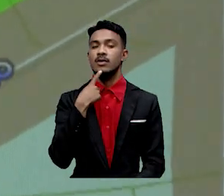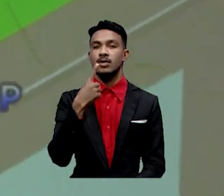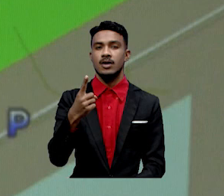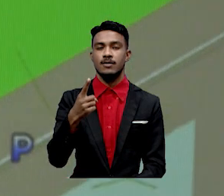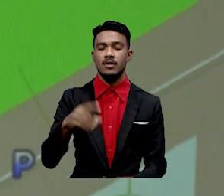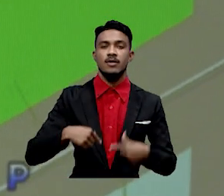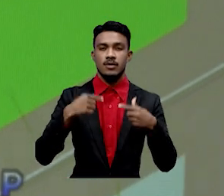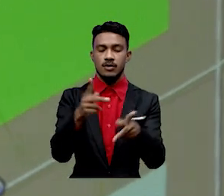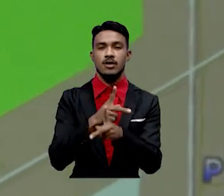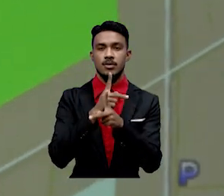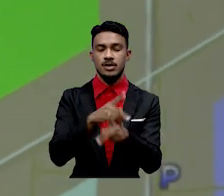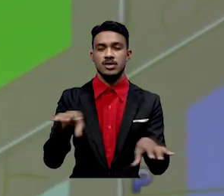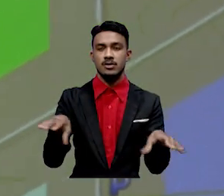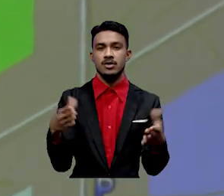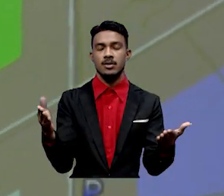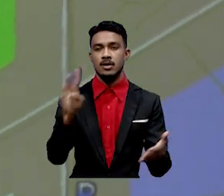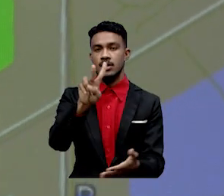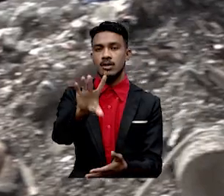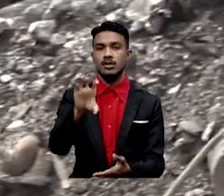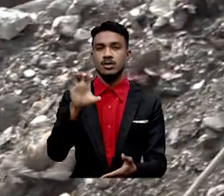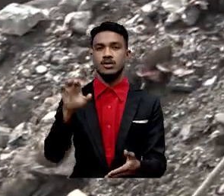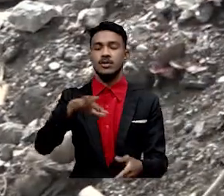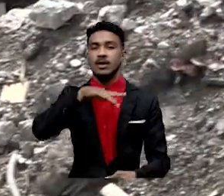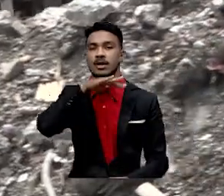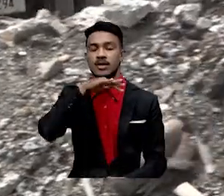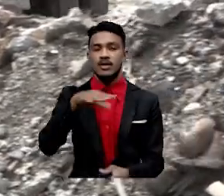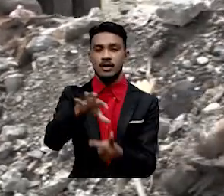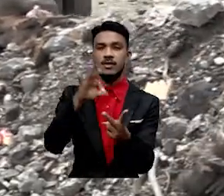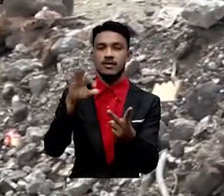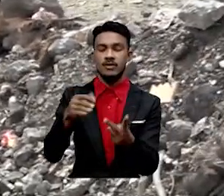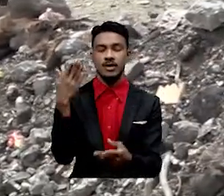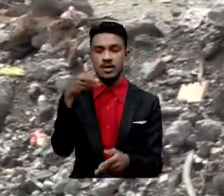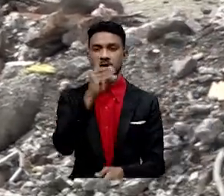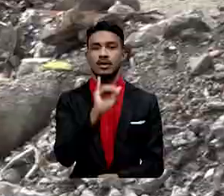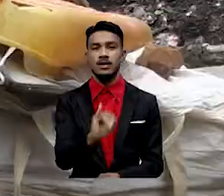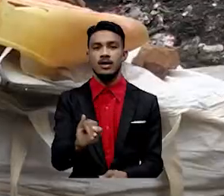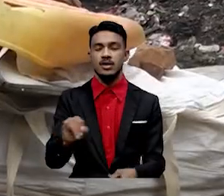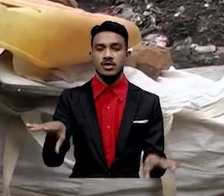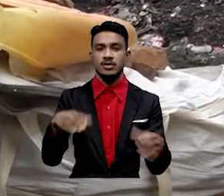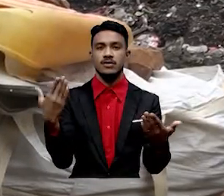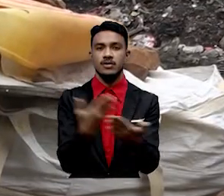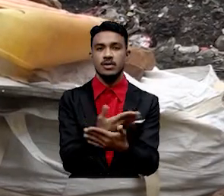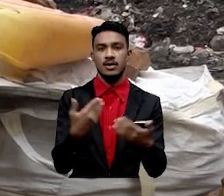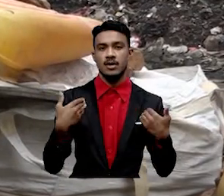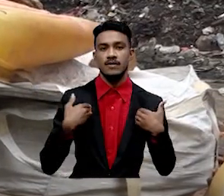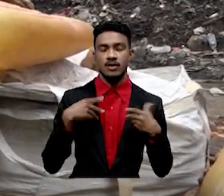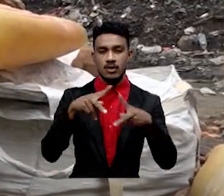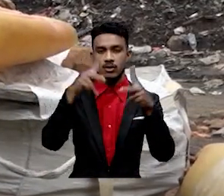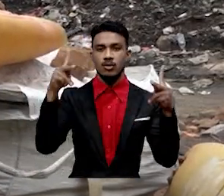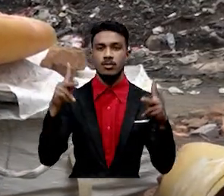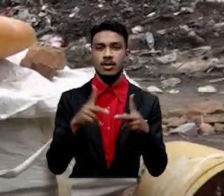funcionário atus rua, nebe daudão ne recolha lixo e a cidade de Lice. Banhira projeto fone implementa, companhia